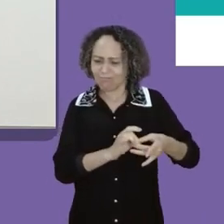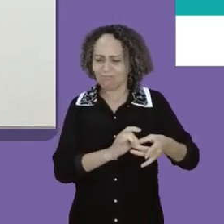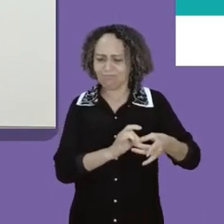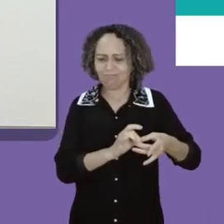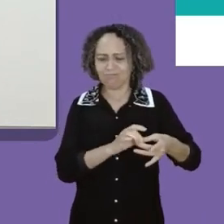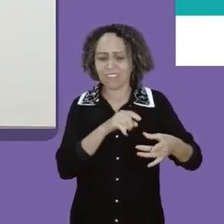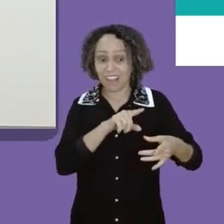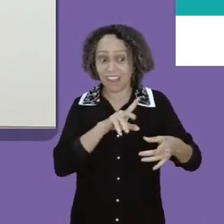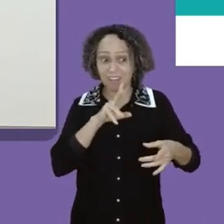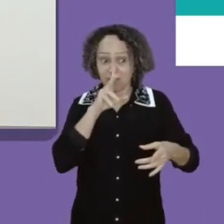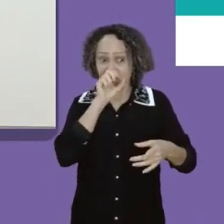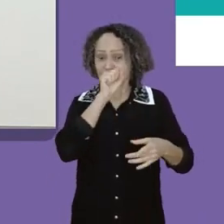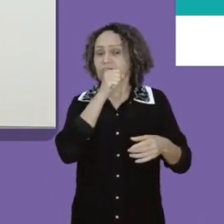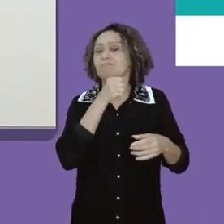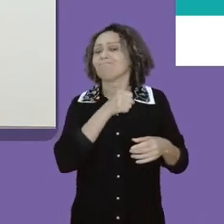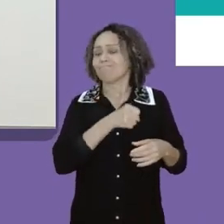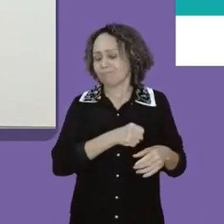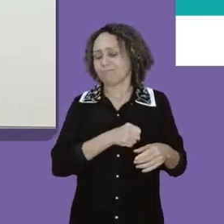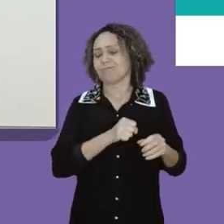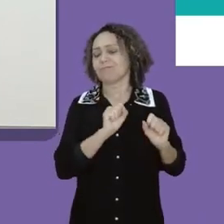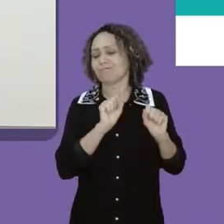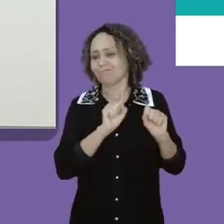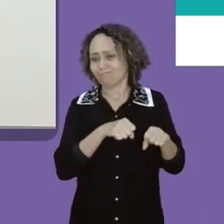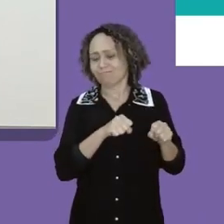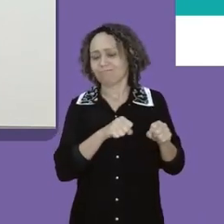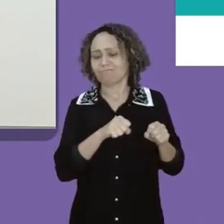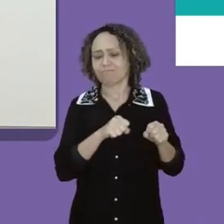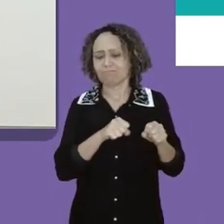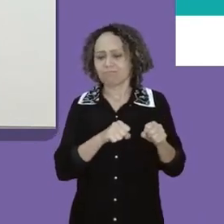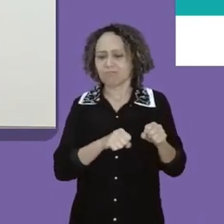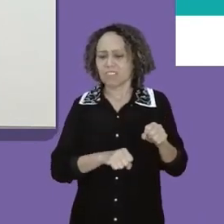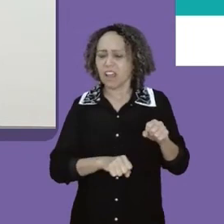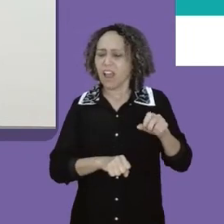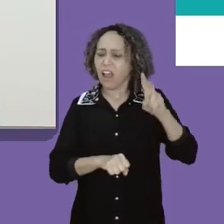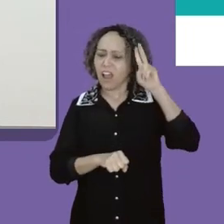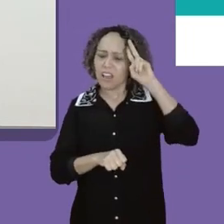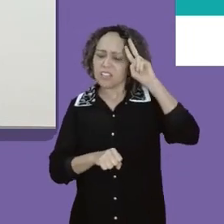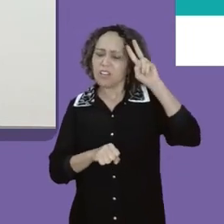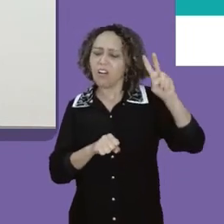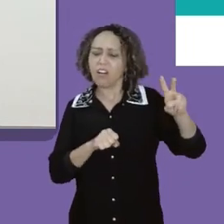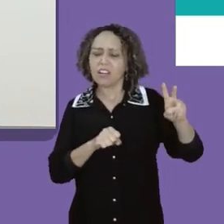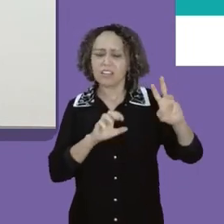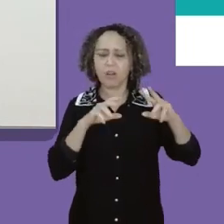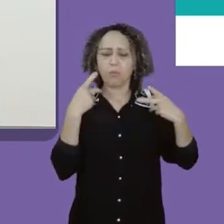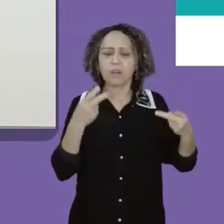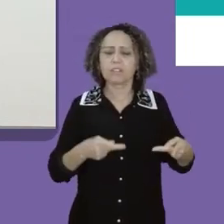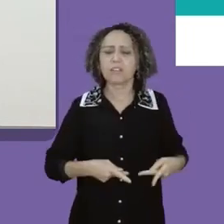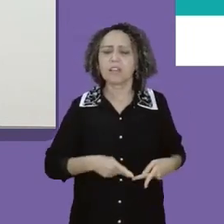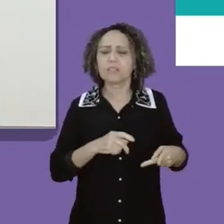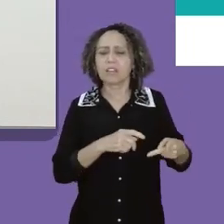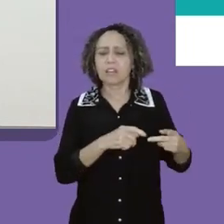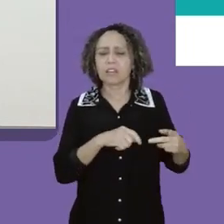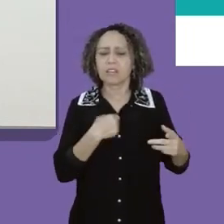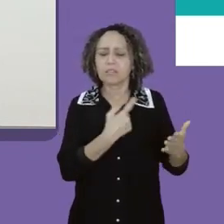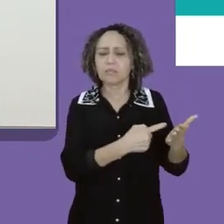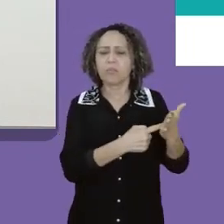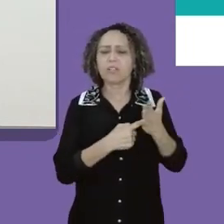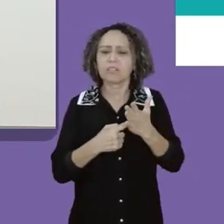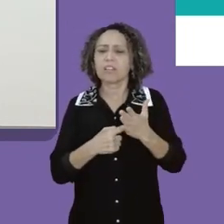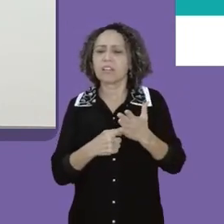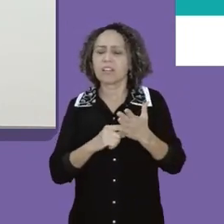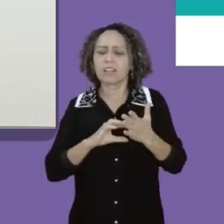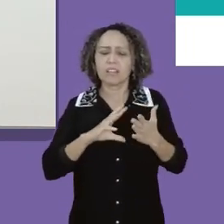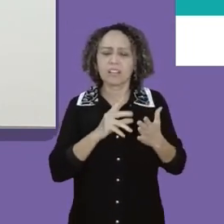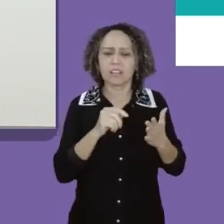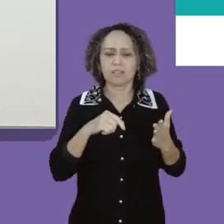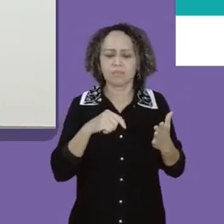força. A história da humanidade, a história da luta das mulheres demonstra isso. Todas as vezes